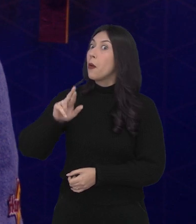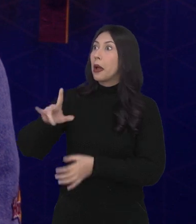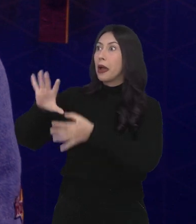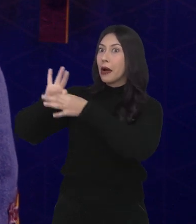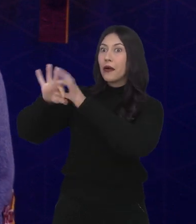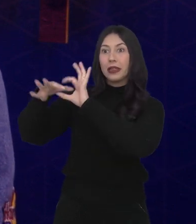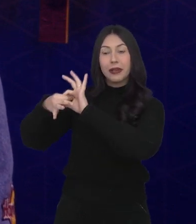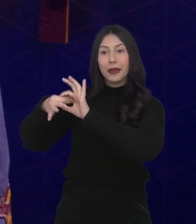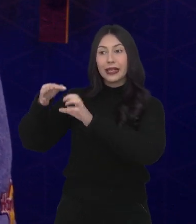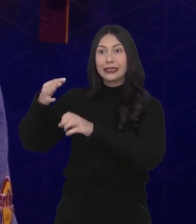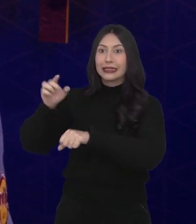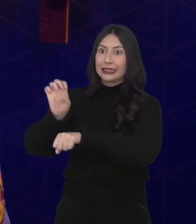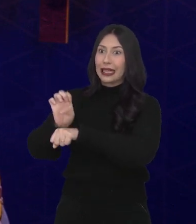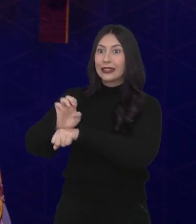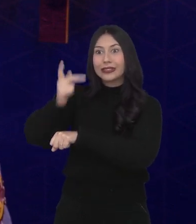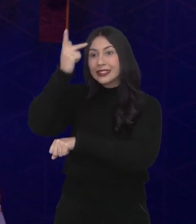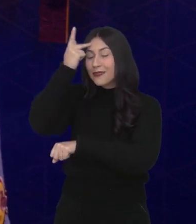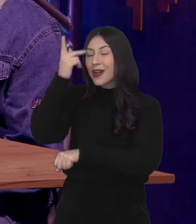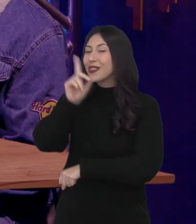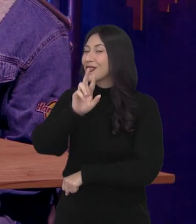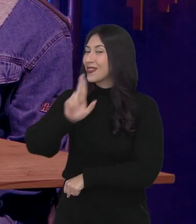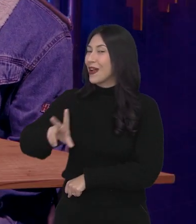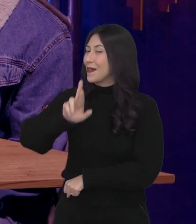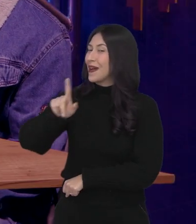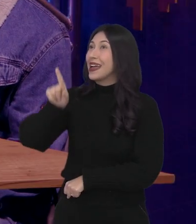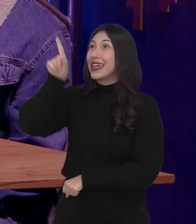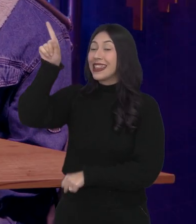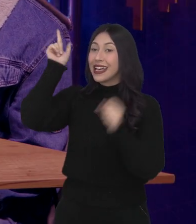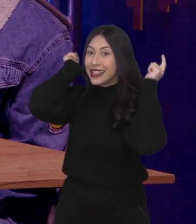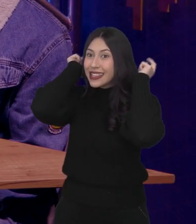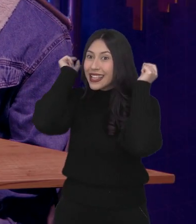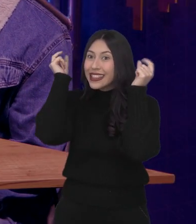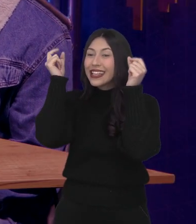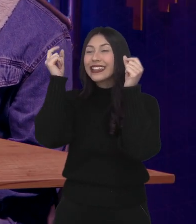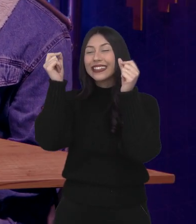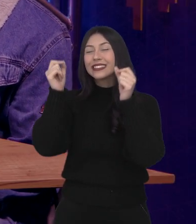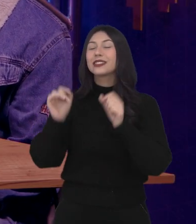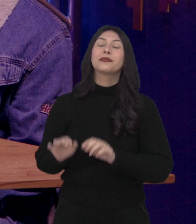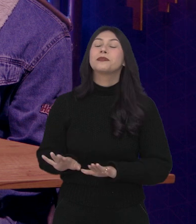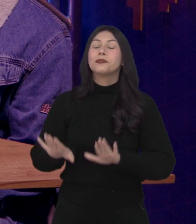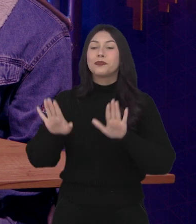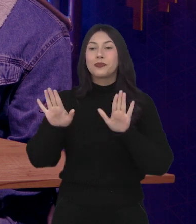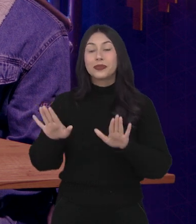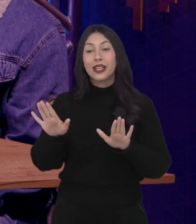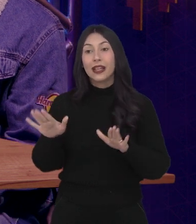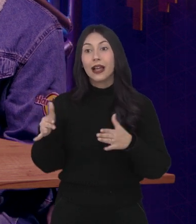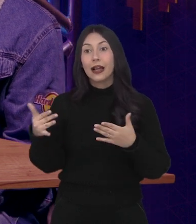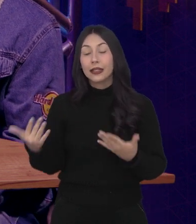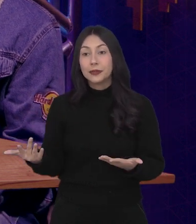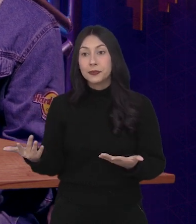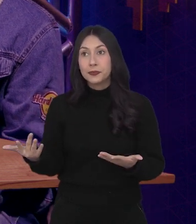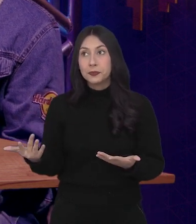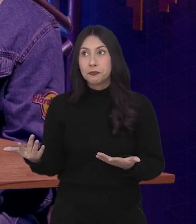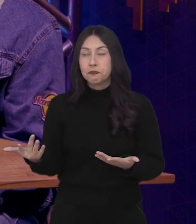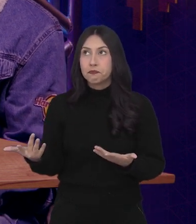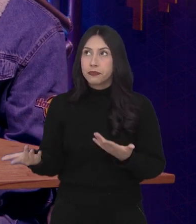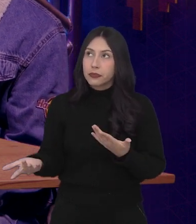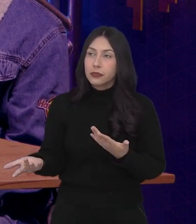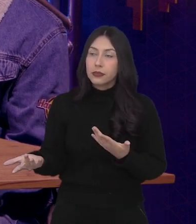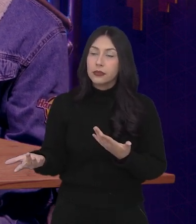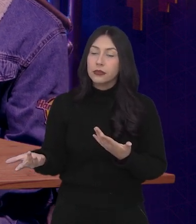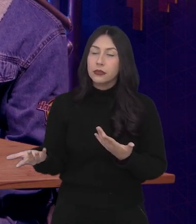Olímpia daqui, é a Olímpia lá da Grécia. Mas aí, Vic, eles fizeram, né,